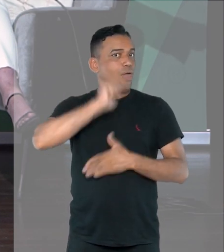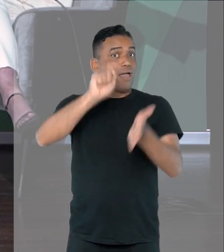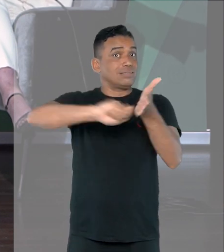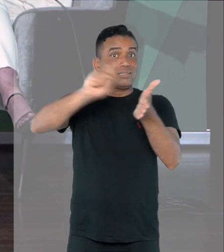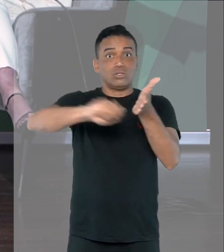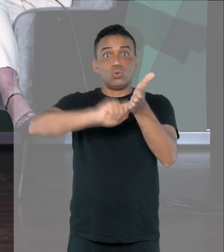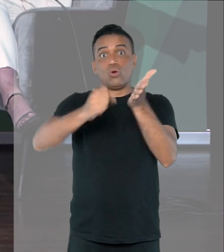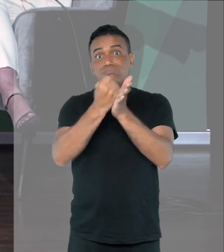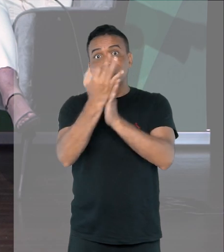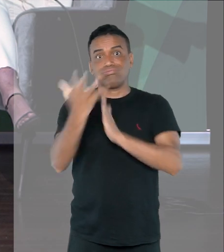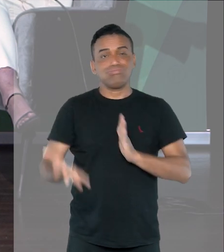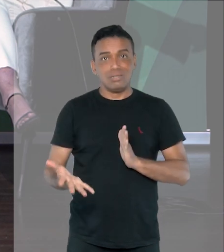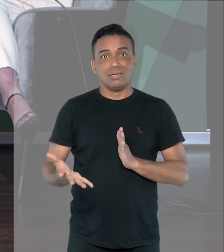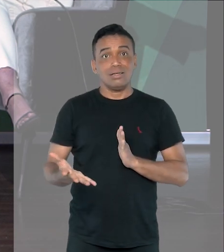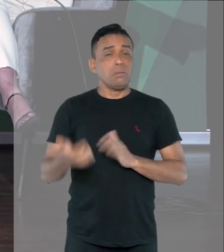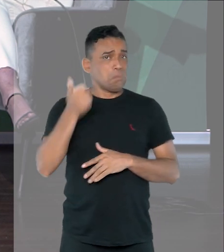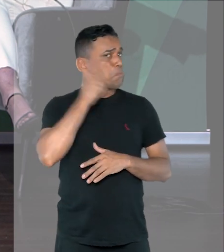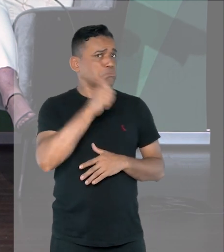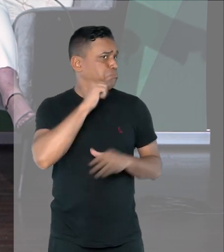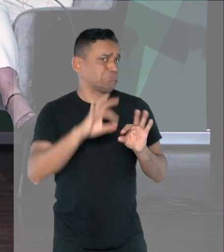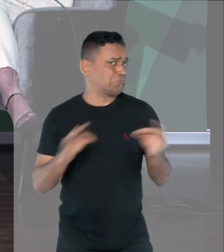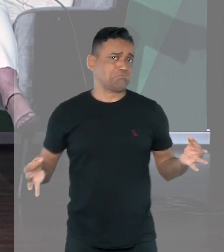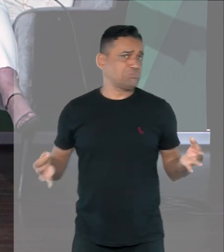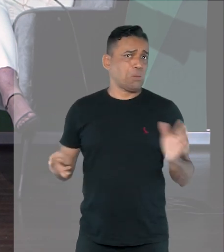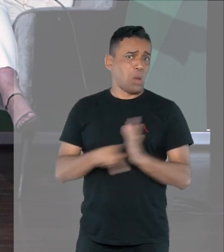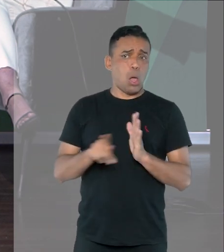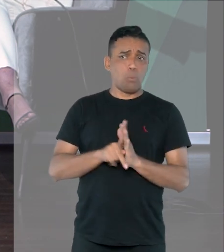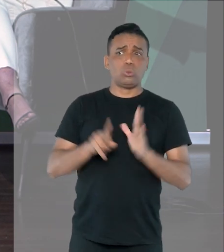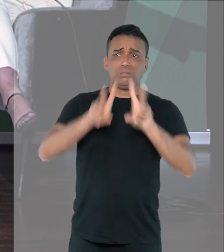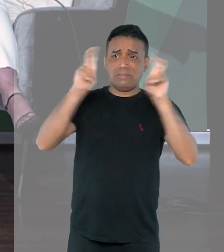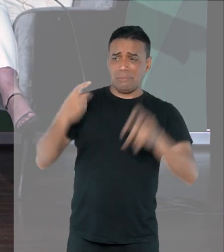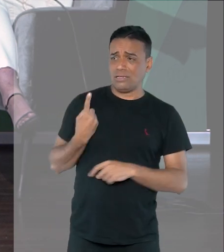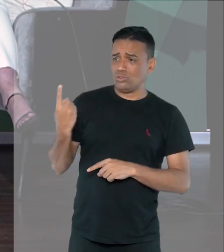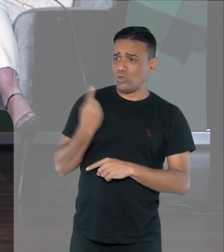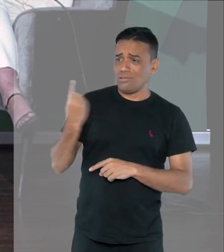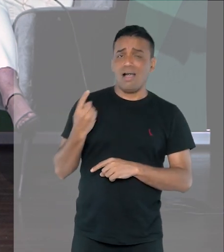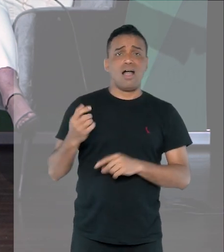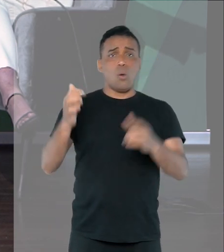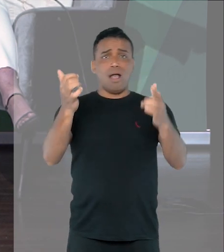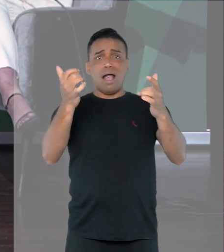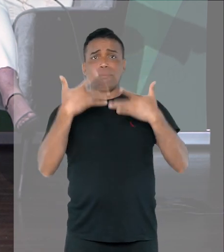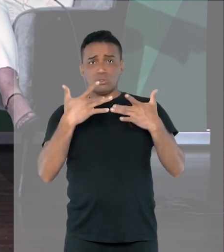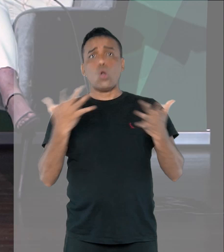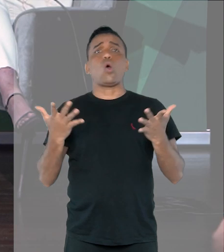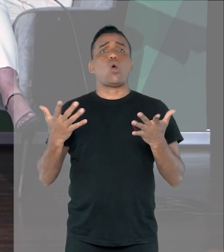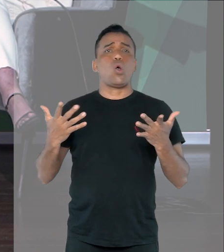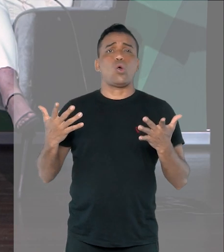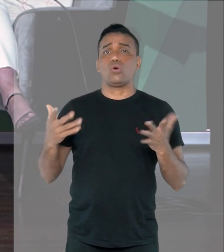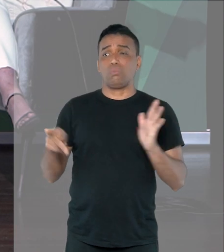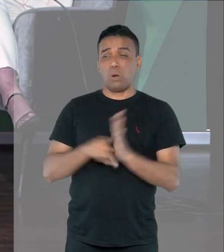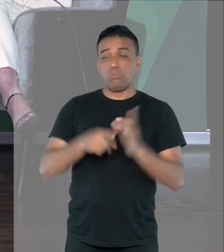tivemos. Né? Escritores intimistas que falaram da sua solidão, que falaram do abandono em que viviam, da guerra